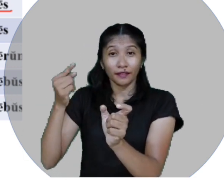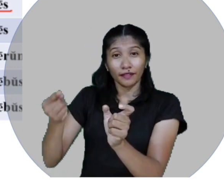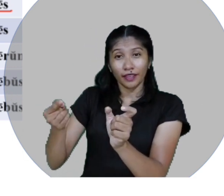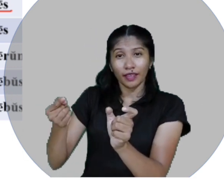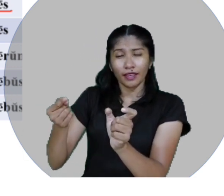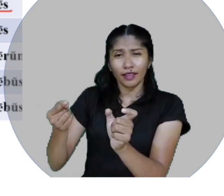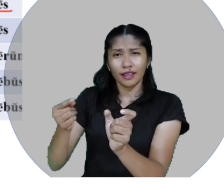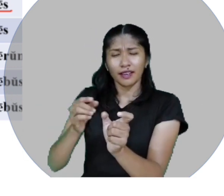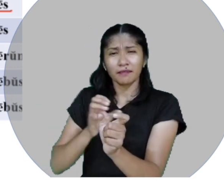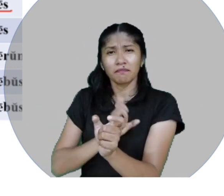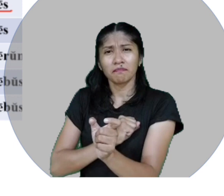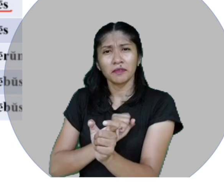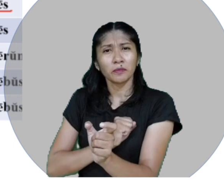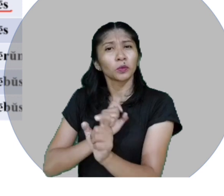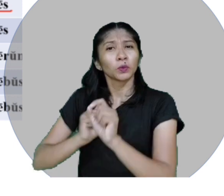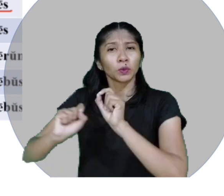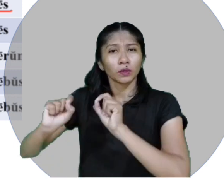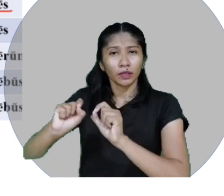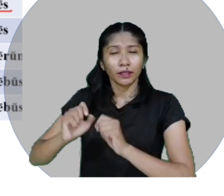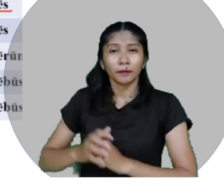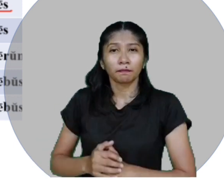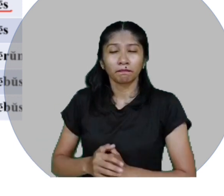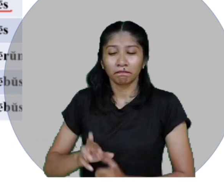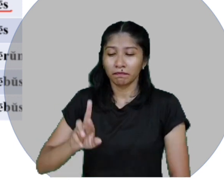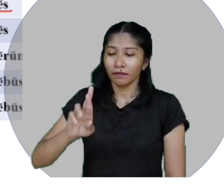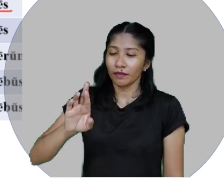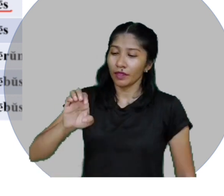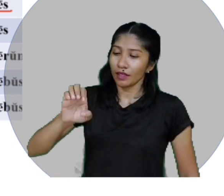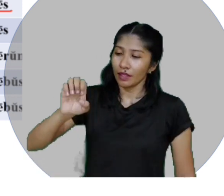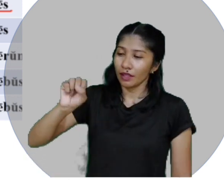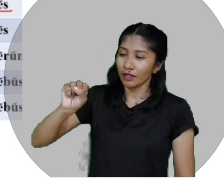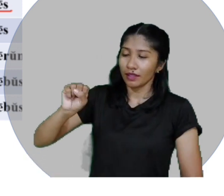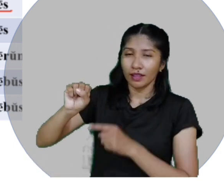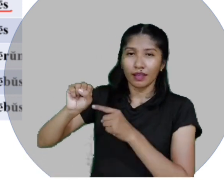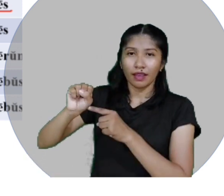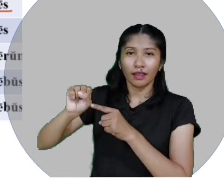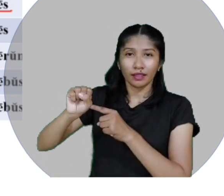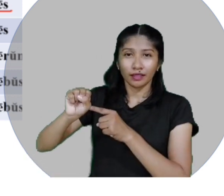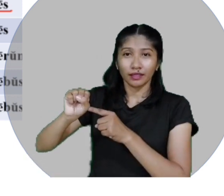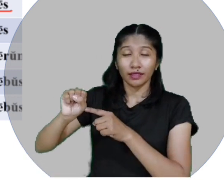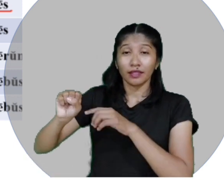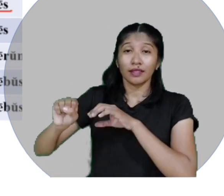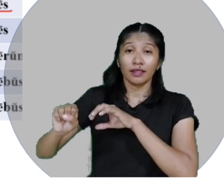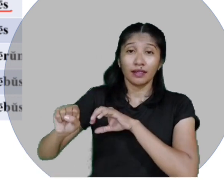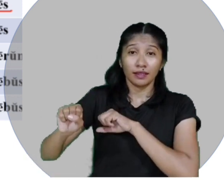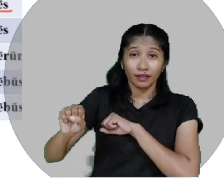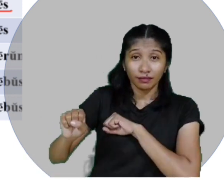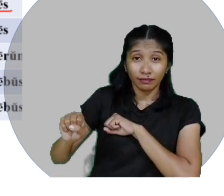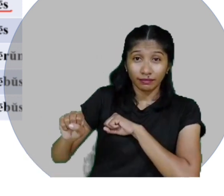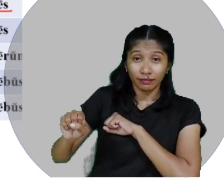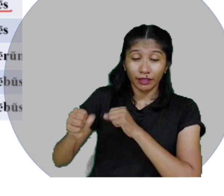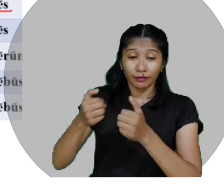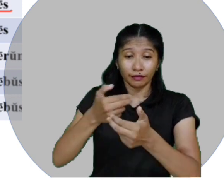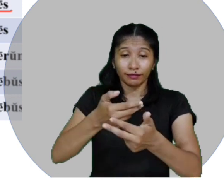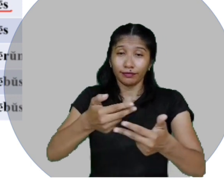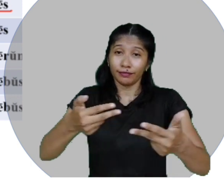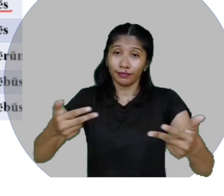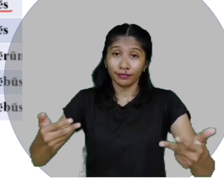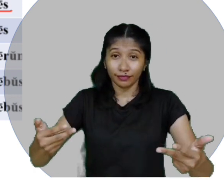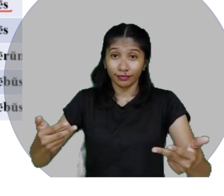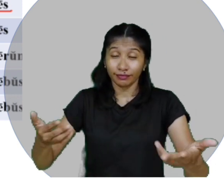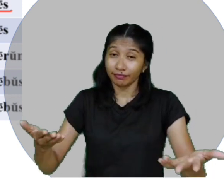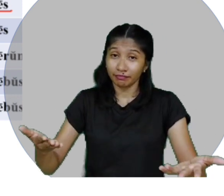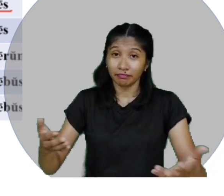E res, amamos, amamos as coisas, desta feita no plural. Vamos